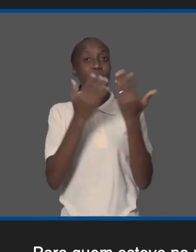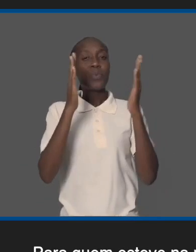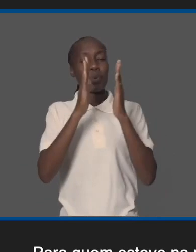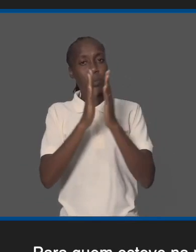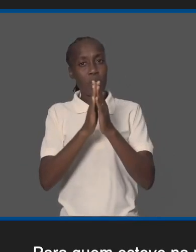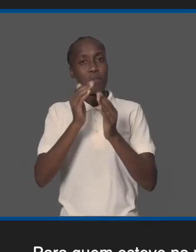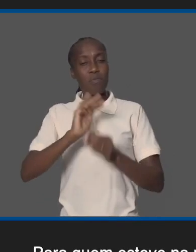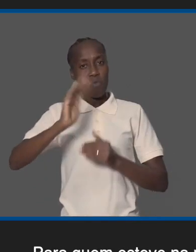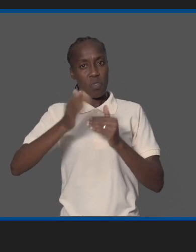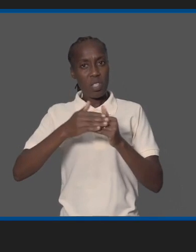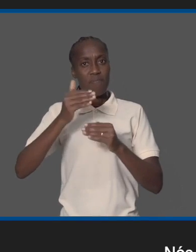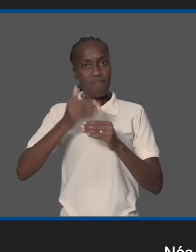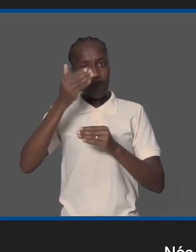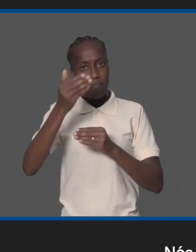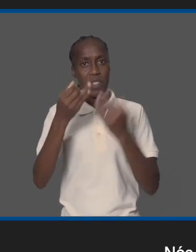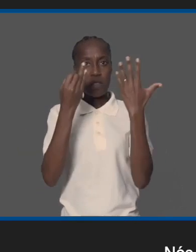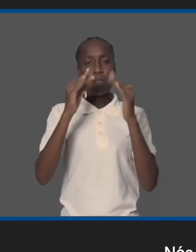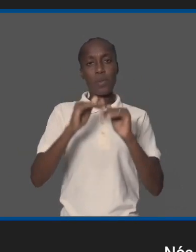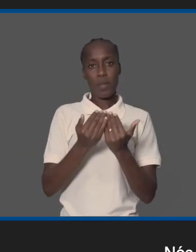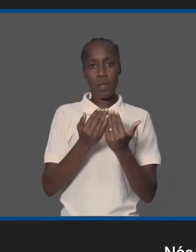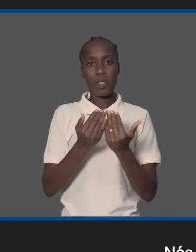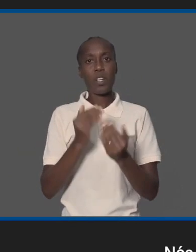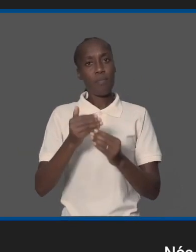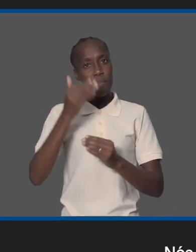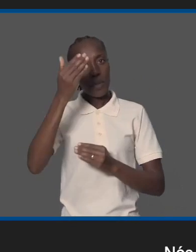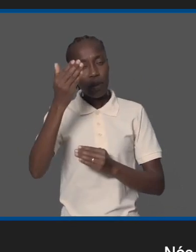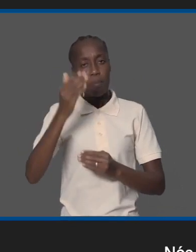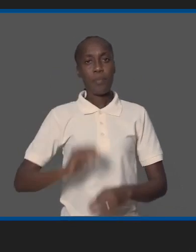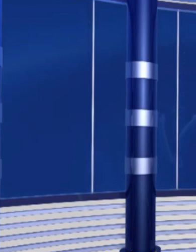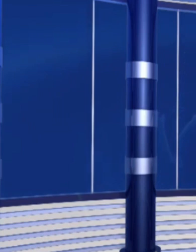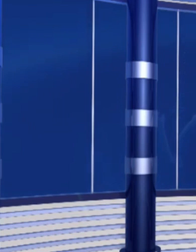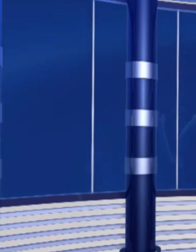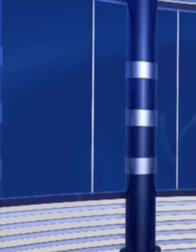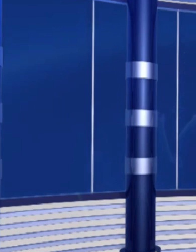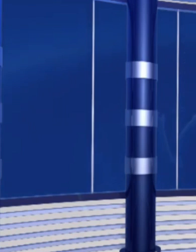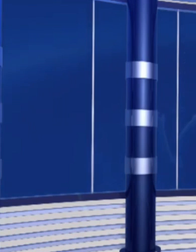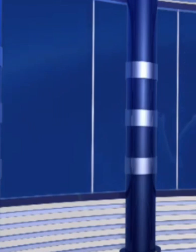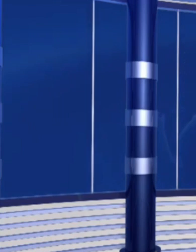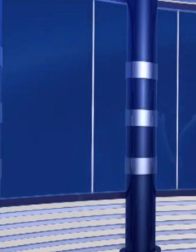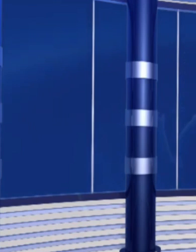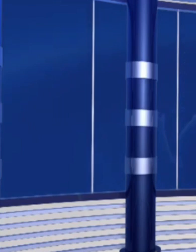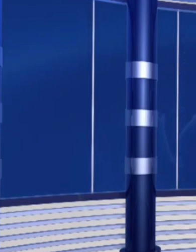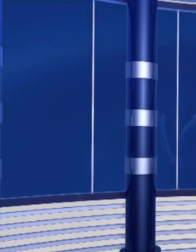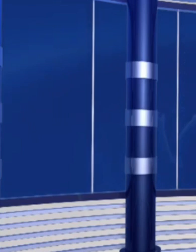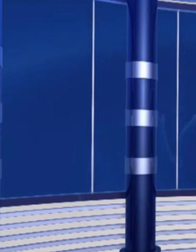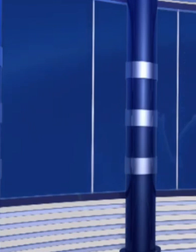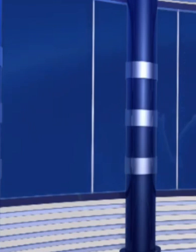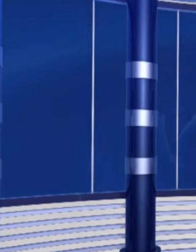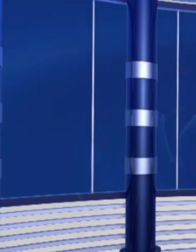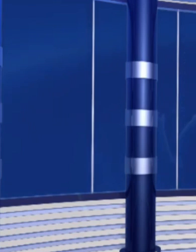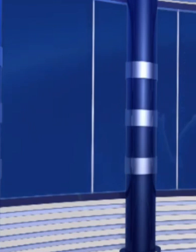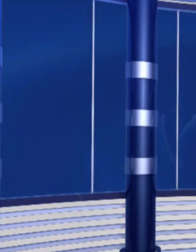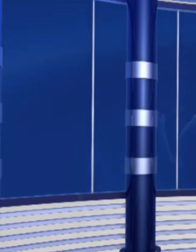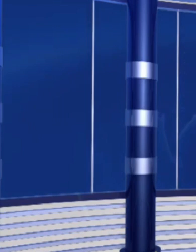sintonia, o nosso muito obrigado, nós voltamos daqui a sete dias. Na aula de língua de sinais de hoje,